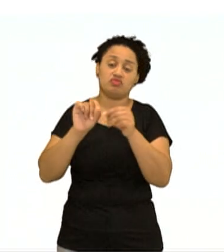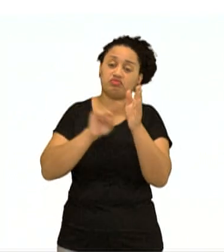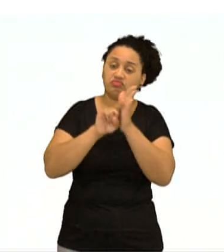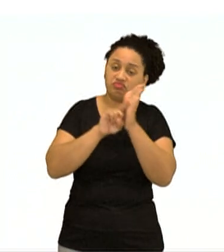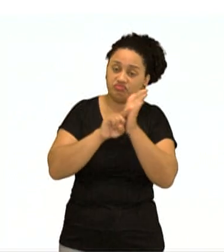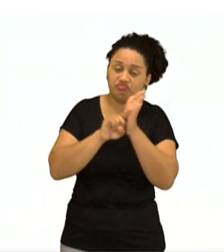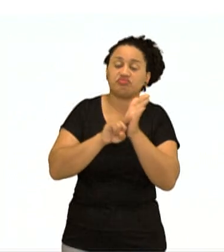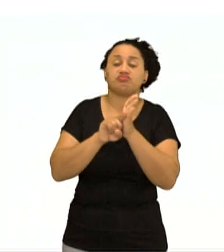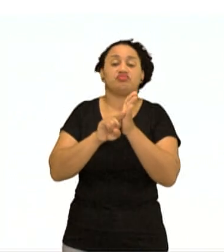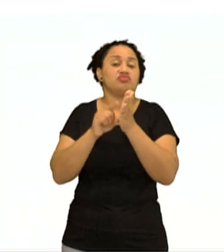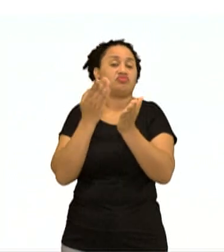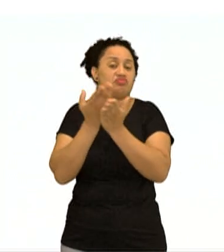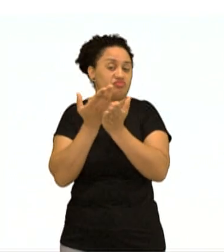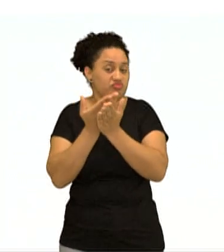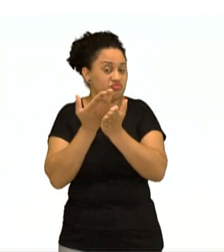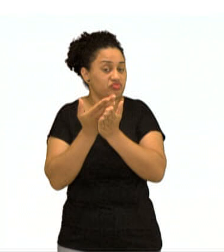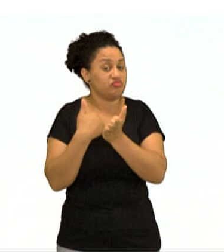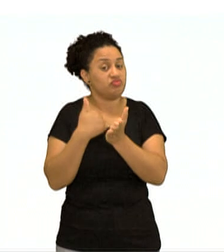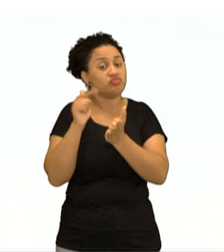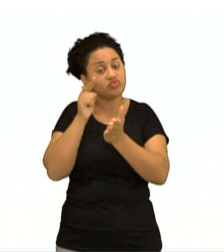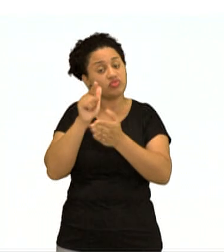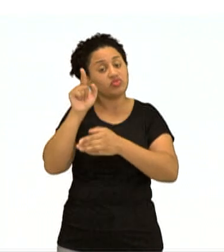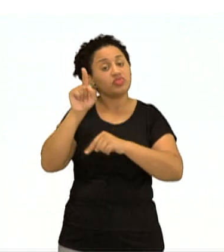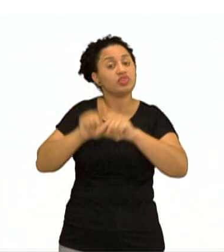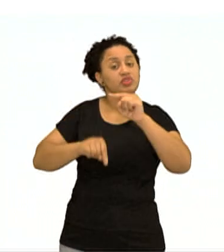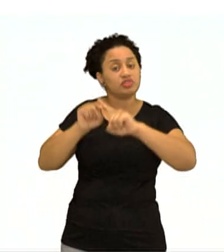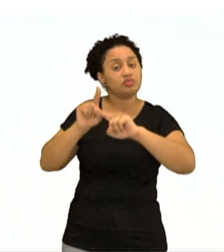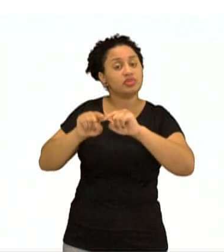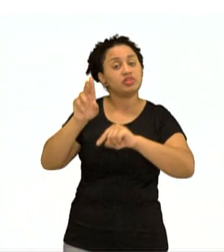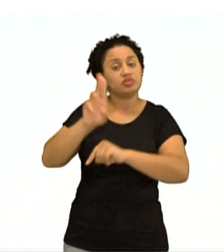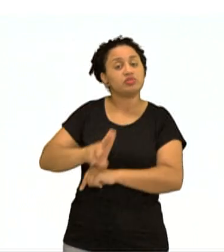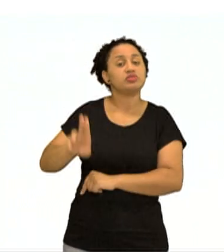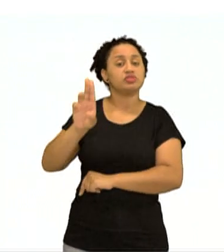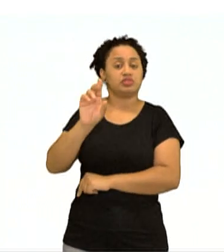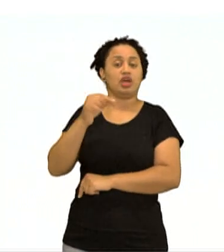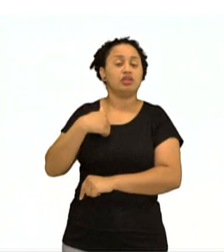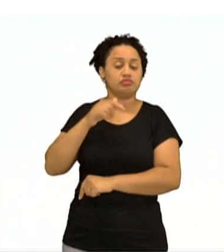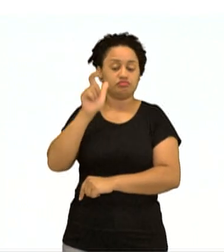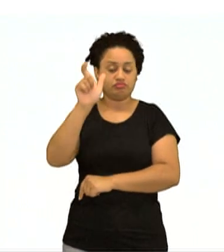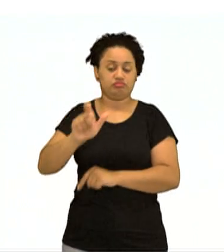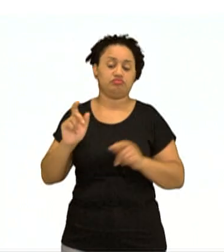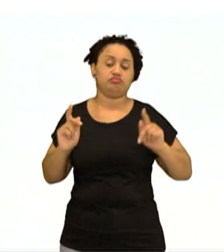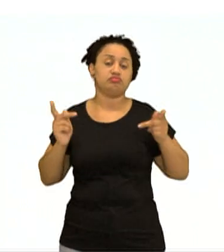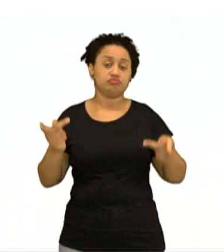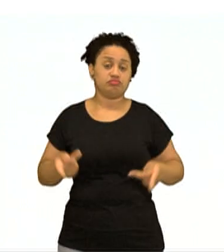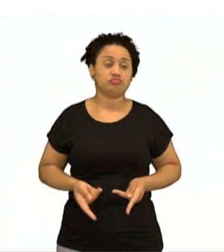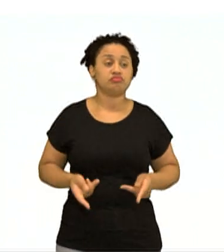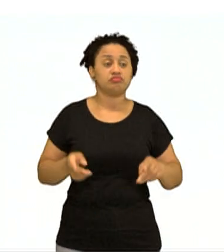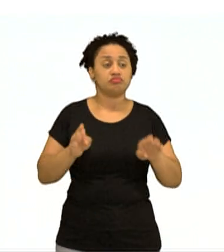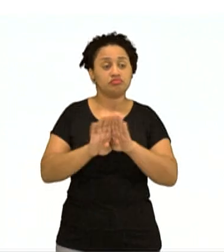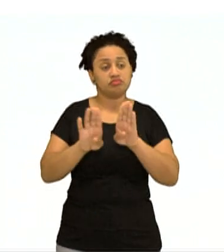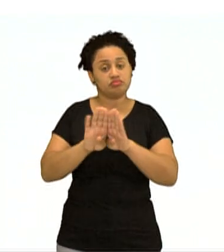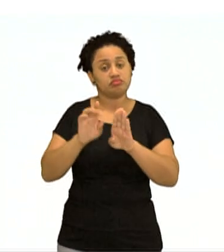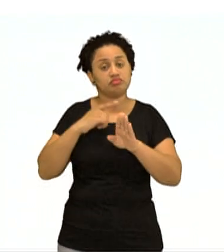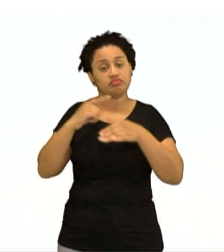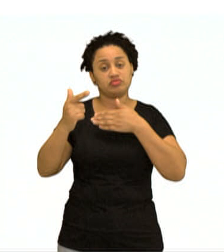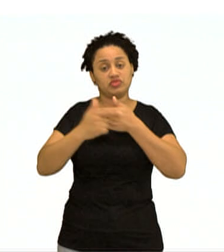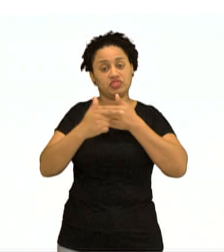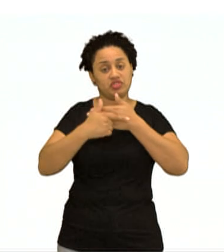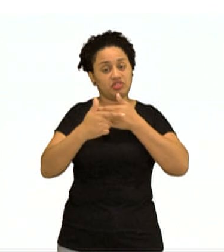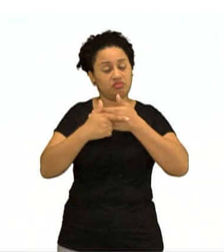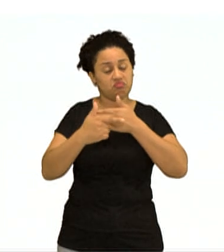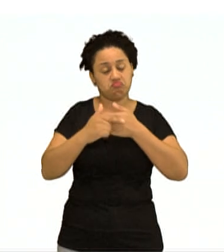estudos, pesquisas para que esse material possa ser utilizado pelo homem e que tenha sua determinada função e